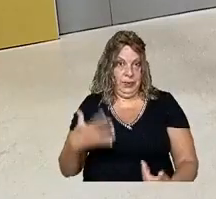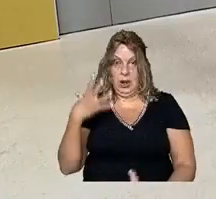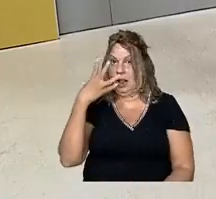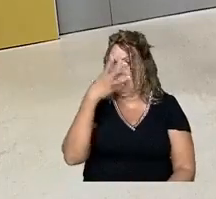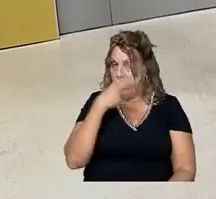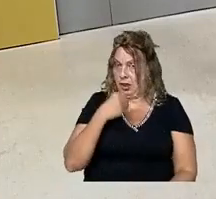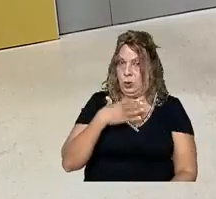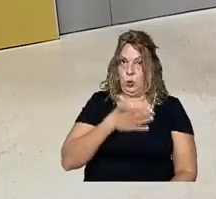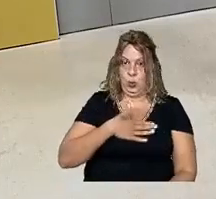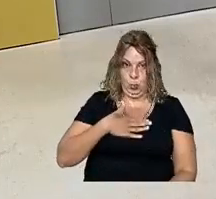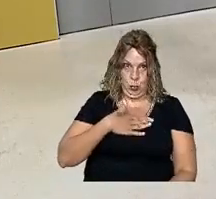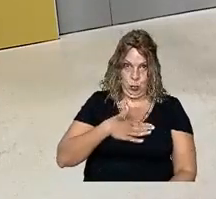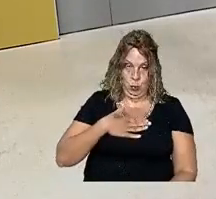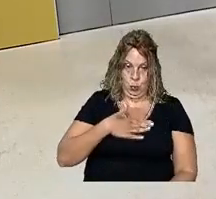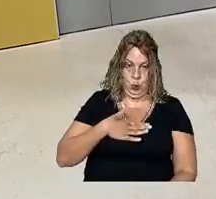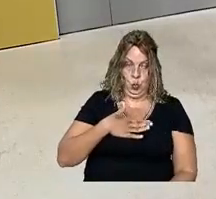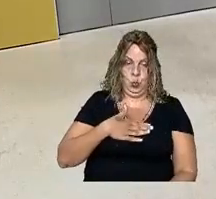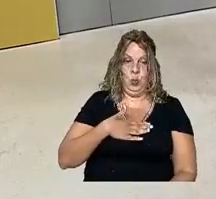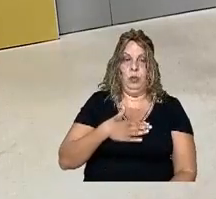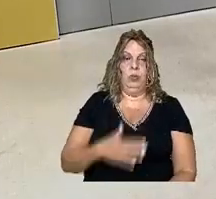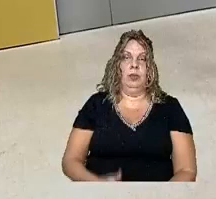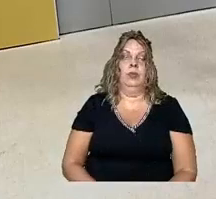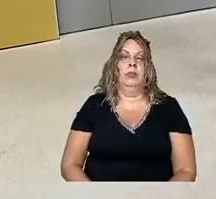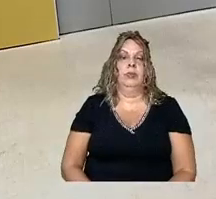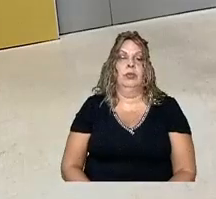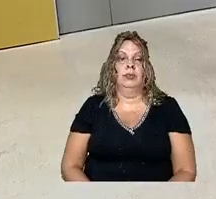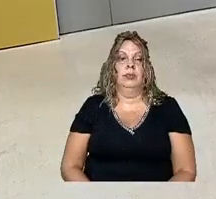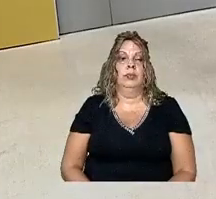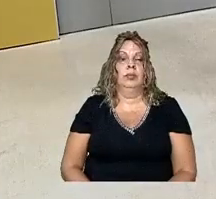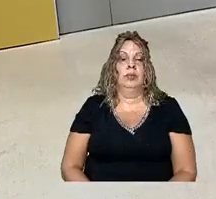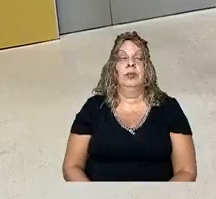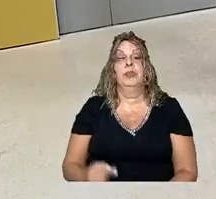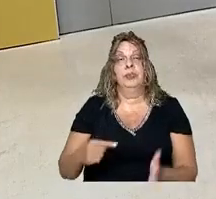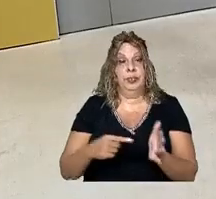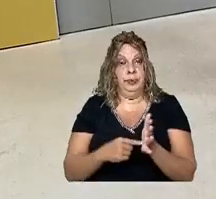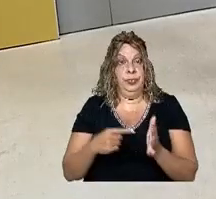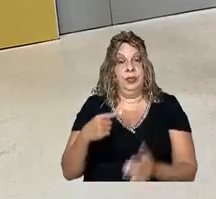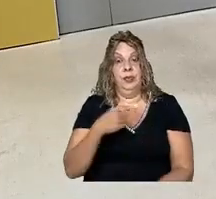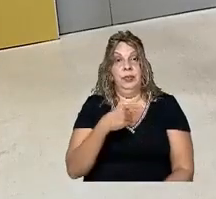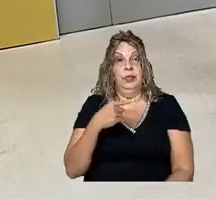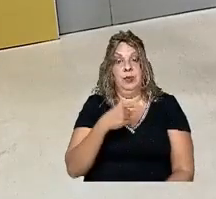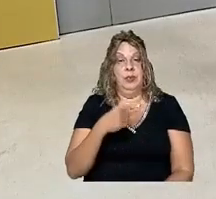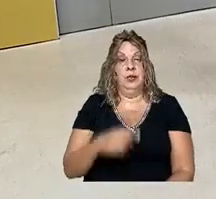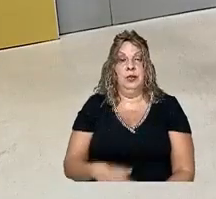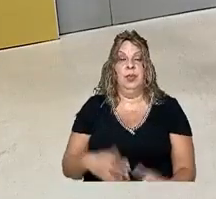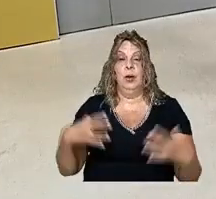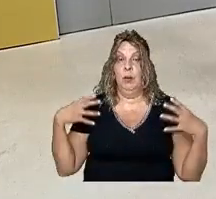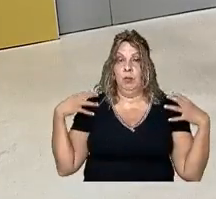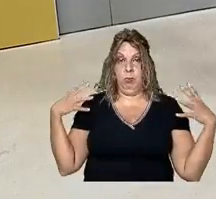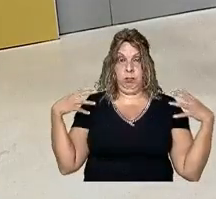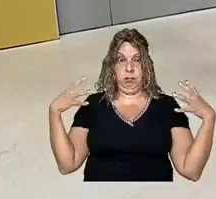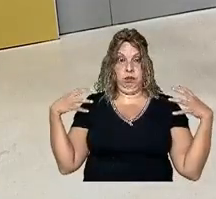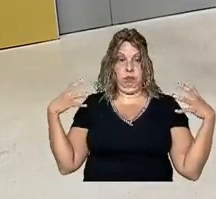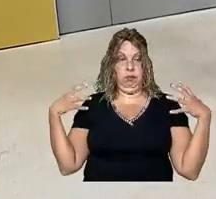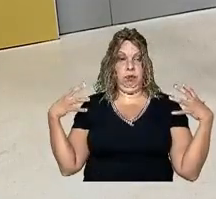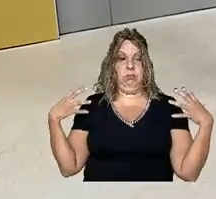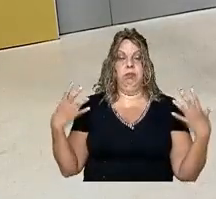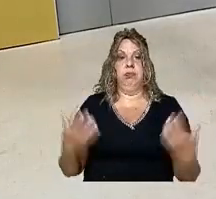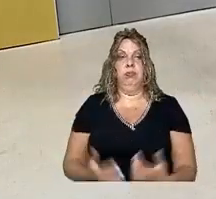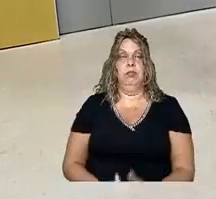vocês gostaram? Pois é, exuberance maison aqui, né? Um vestido com mangas bufantes do jeito que eu